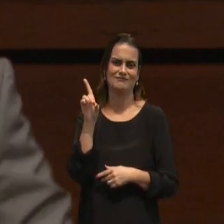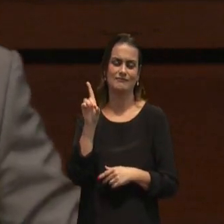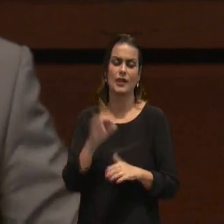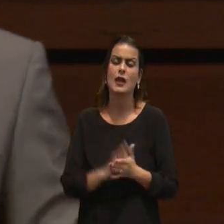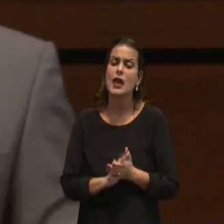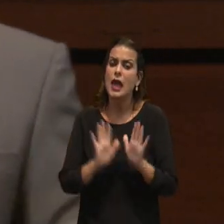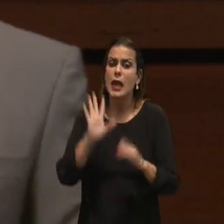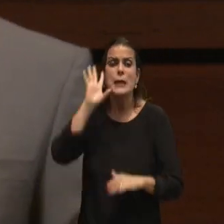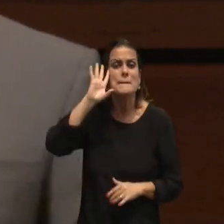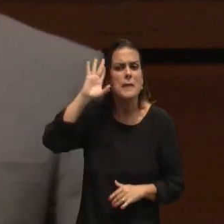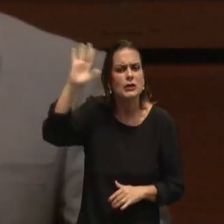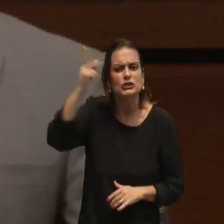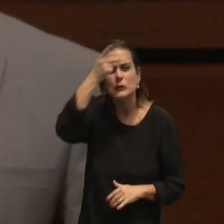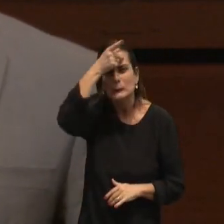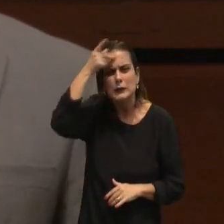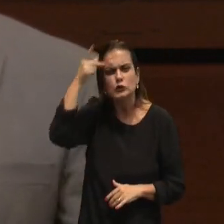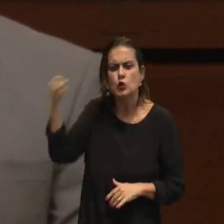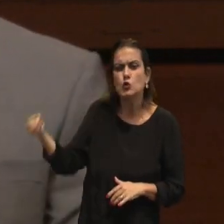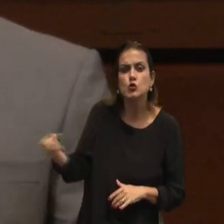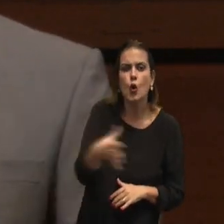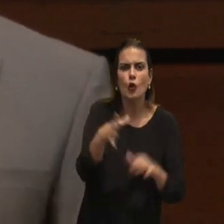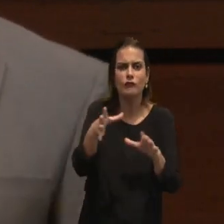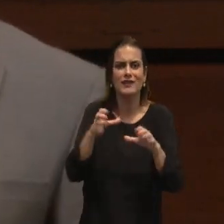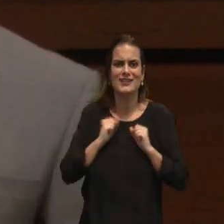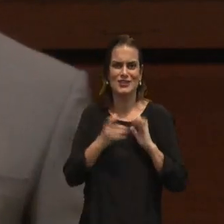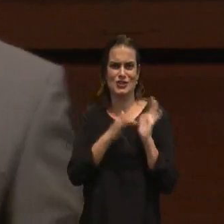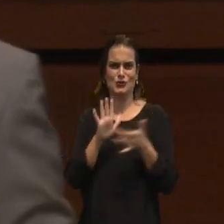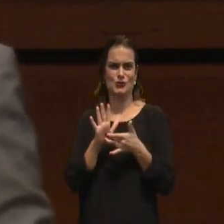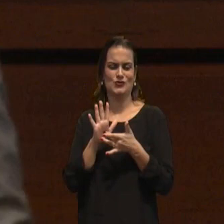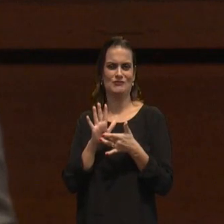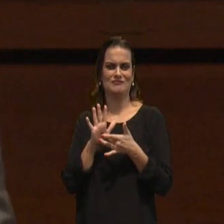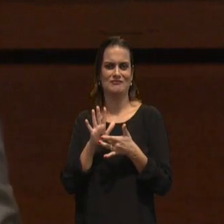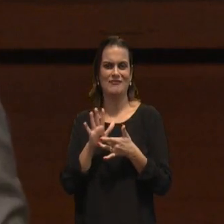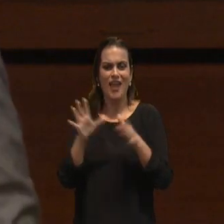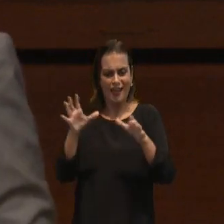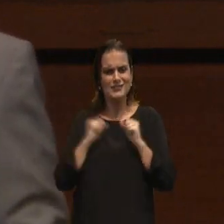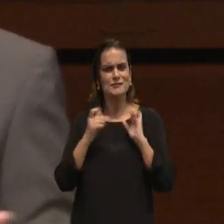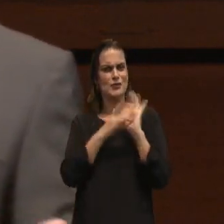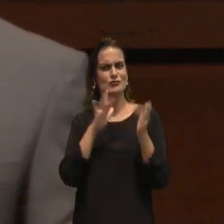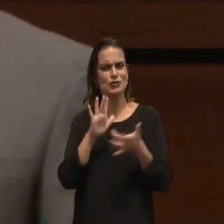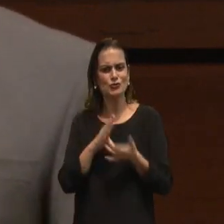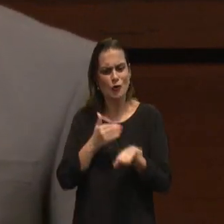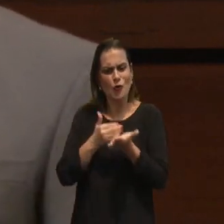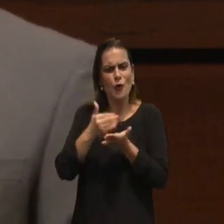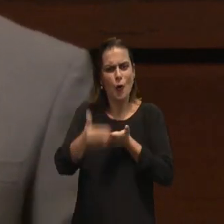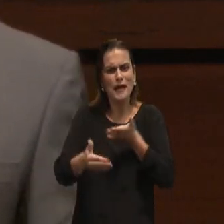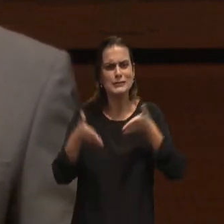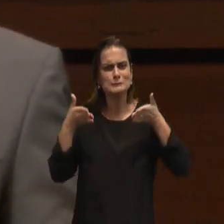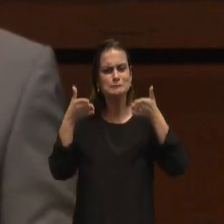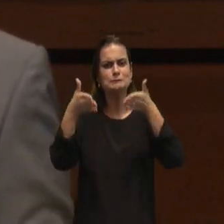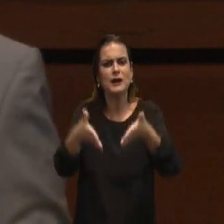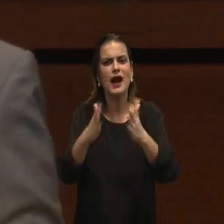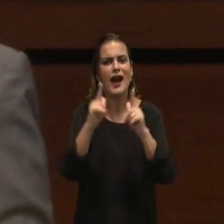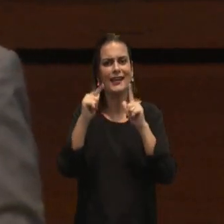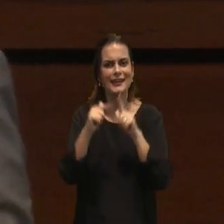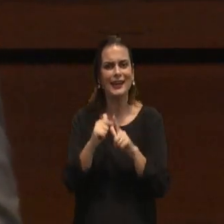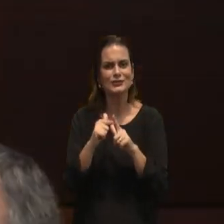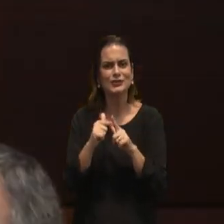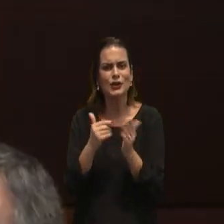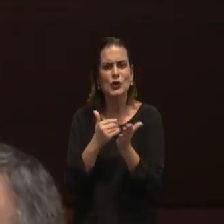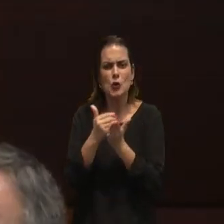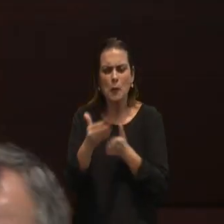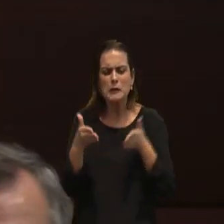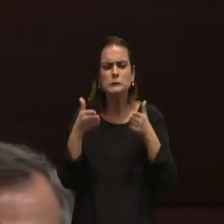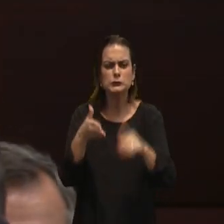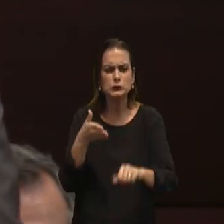Imagine uma pessoa nova decidida, um novo convertido, que aceita Cristo e que começa a frequentar uma igreja, e ele começa a